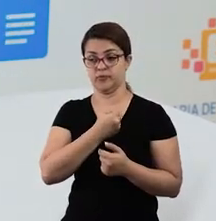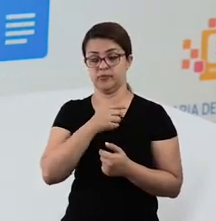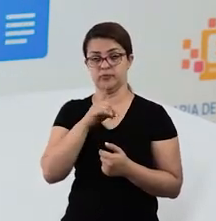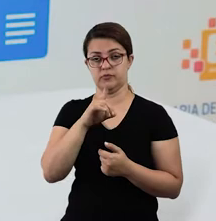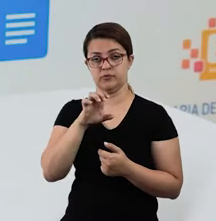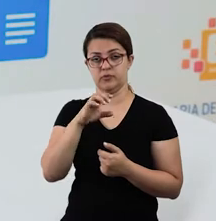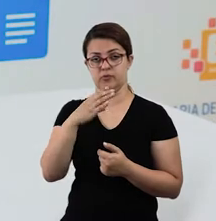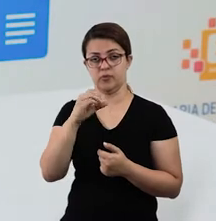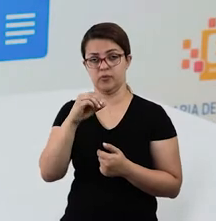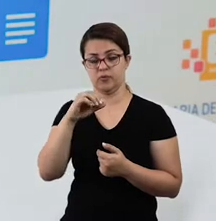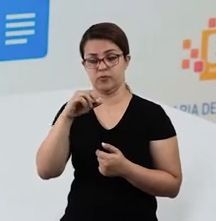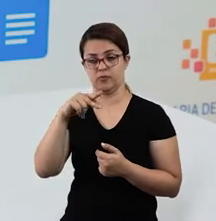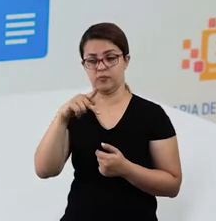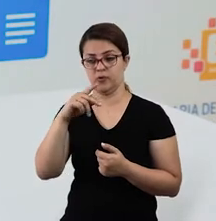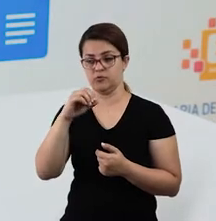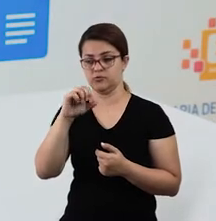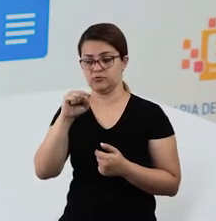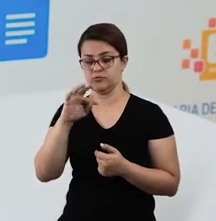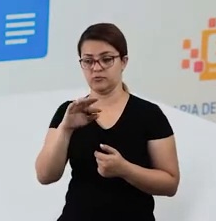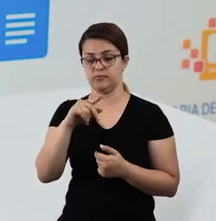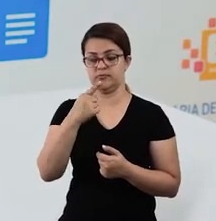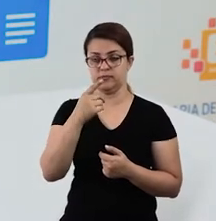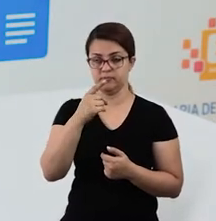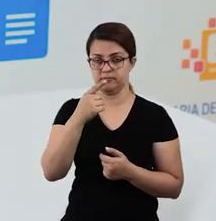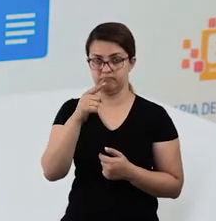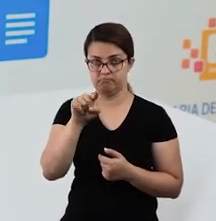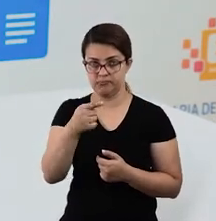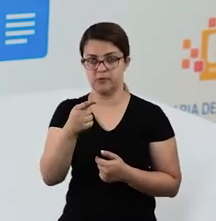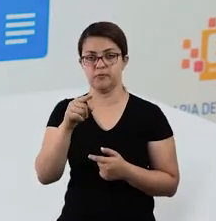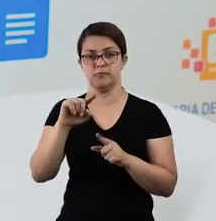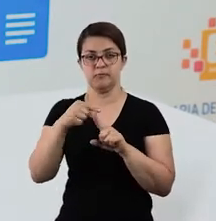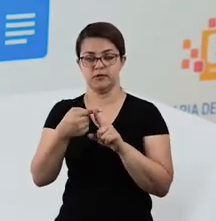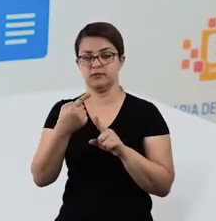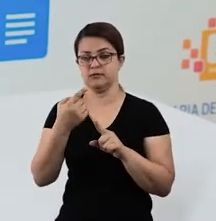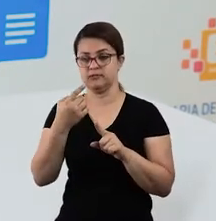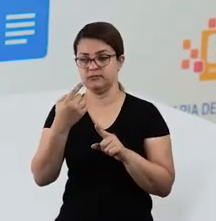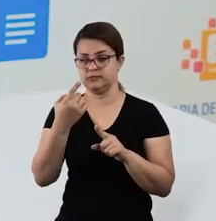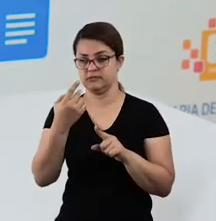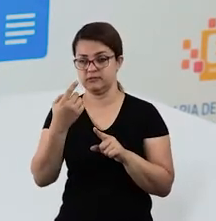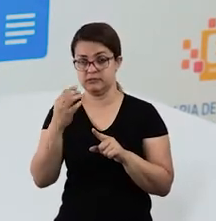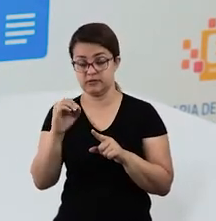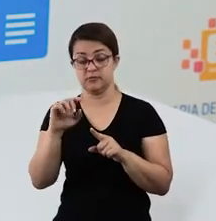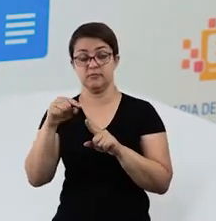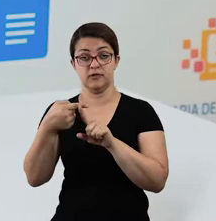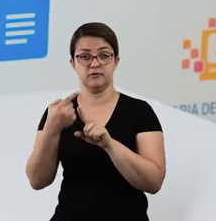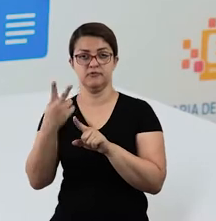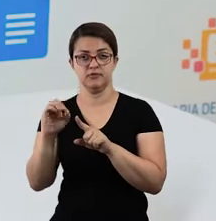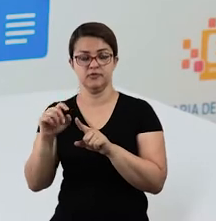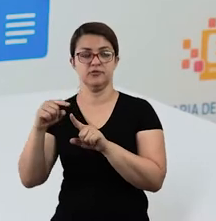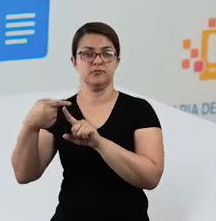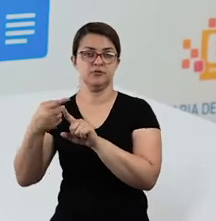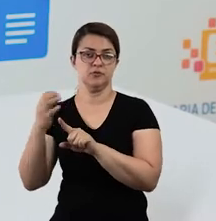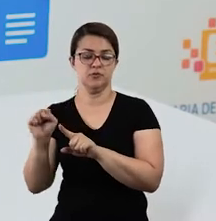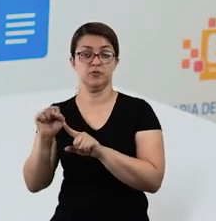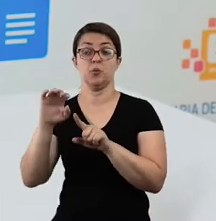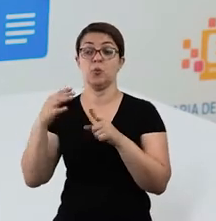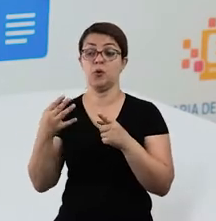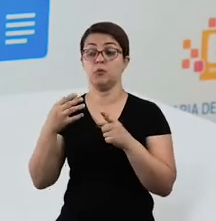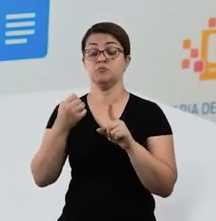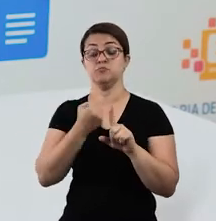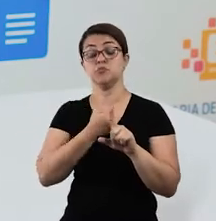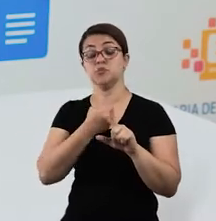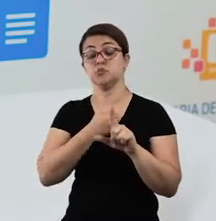decompostos. Então eu tenho 1000 mais 0 mais 20 mais 8. Se eu for compor esse número, quais